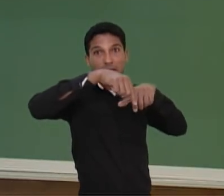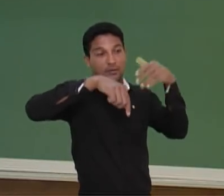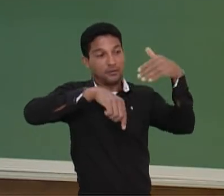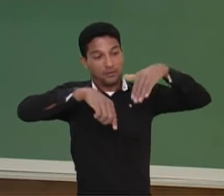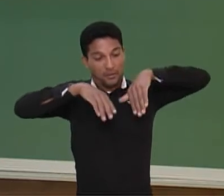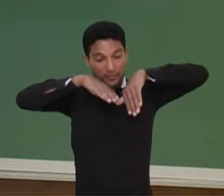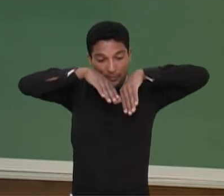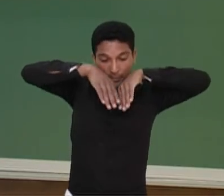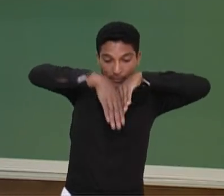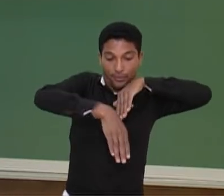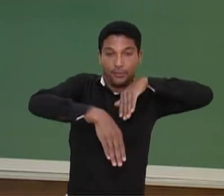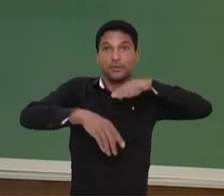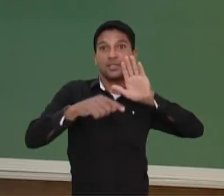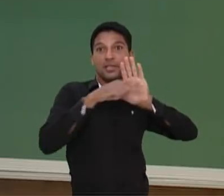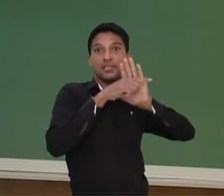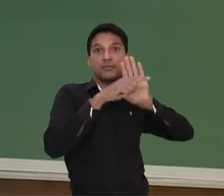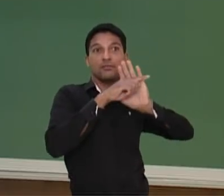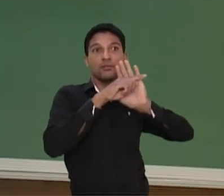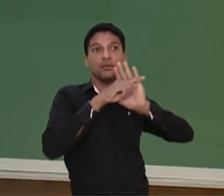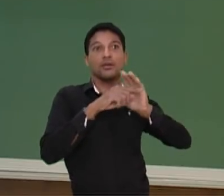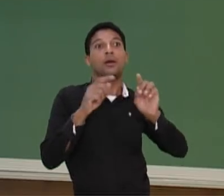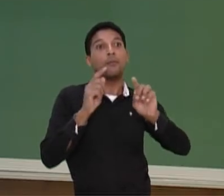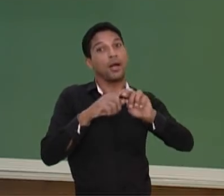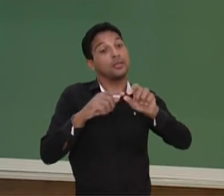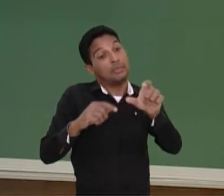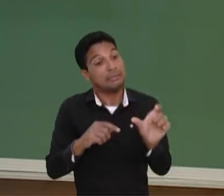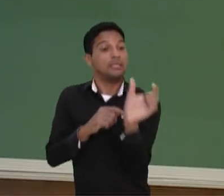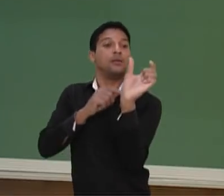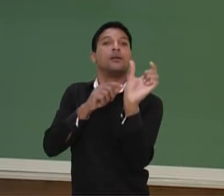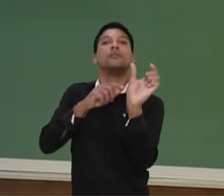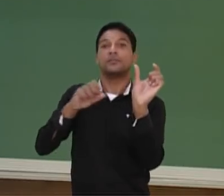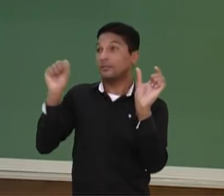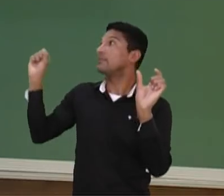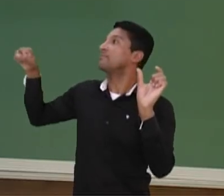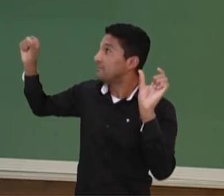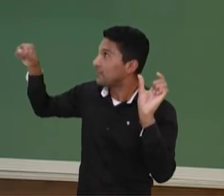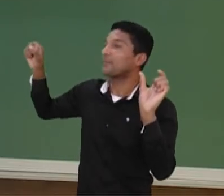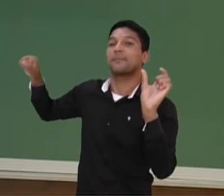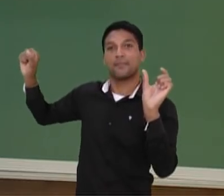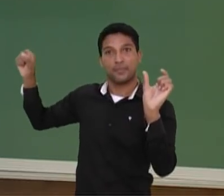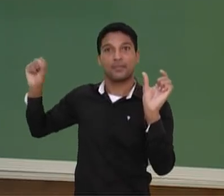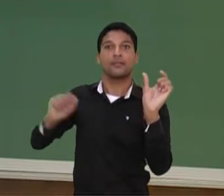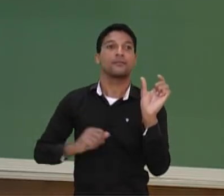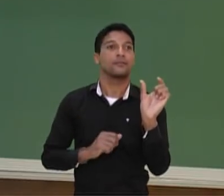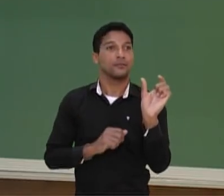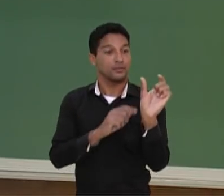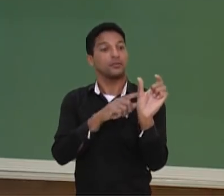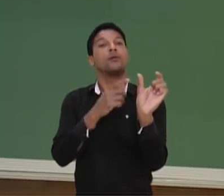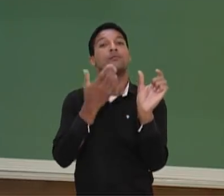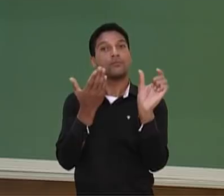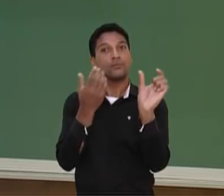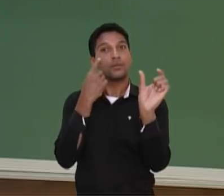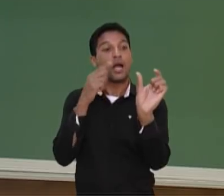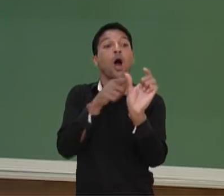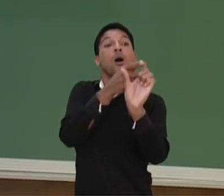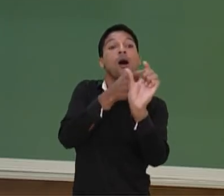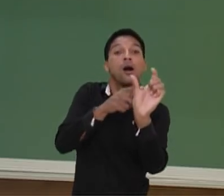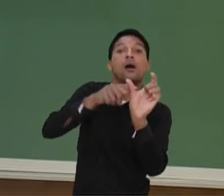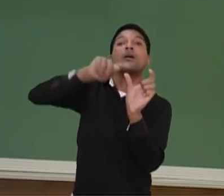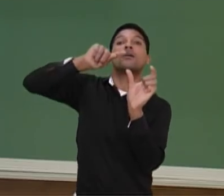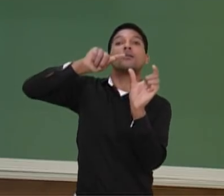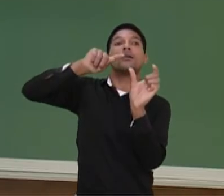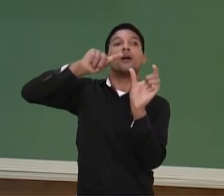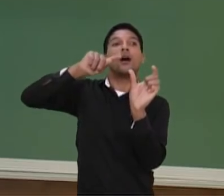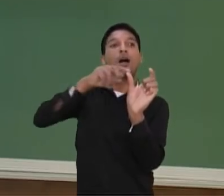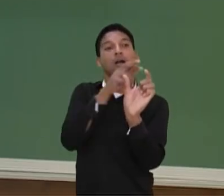que a concavidade da parábola está voltada para cima, não é isso mesmo, Isaías? Então, se a concavidade está voltada para